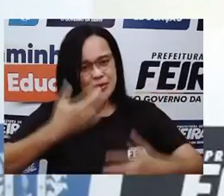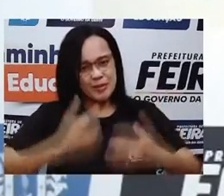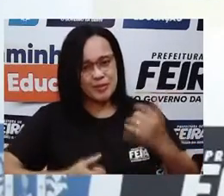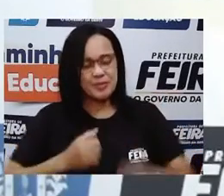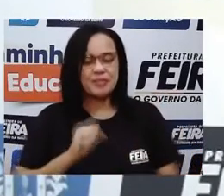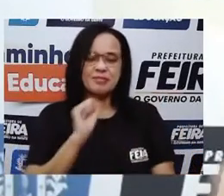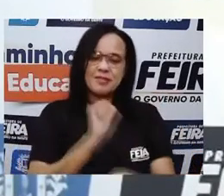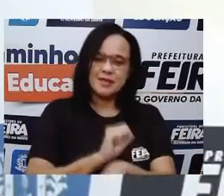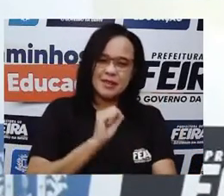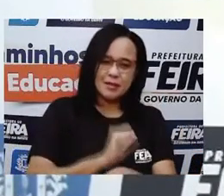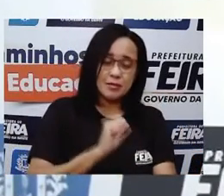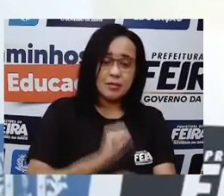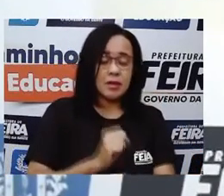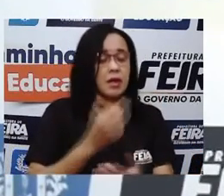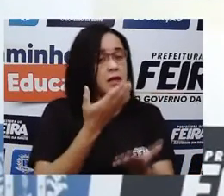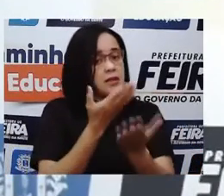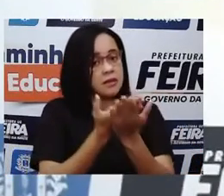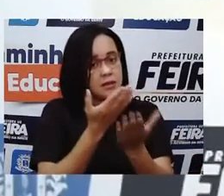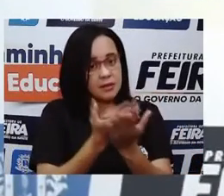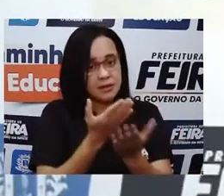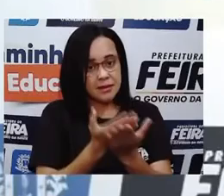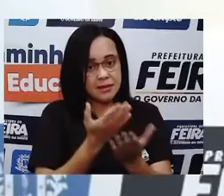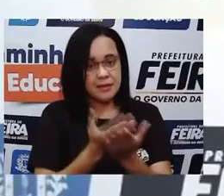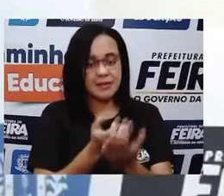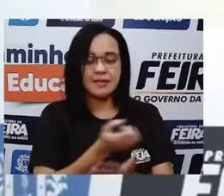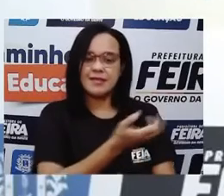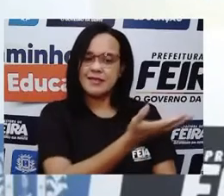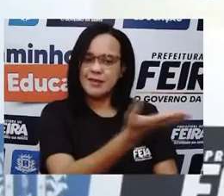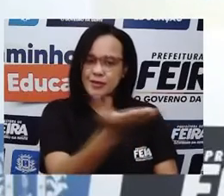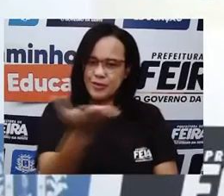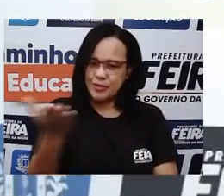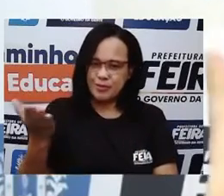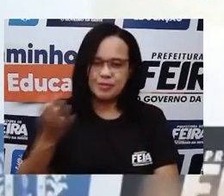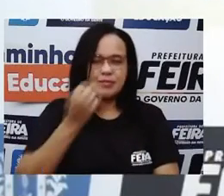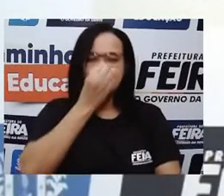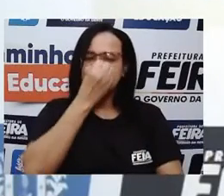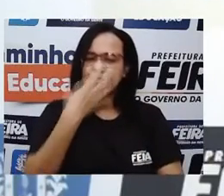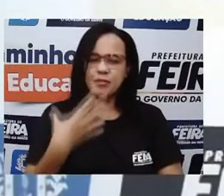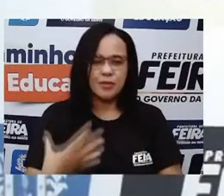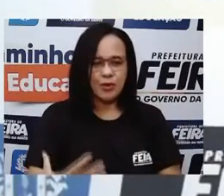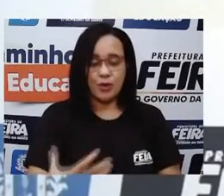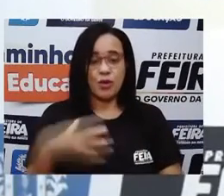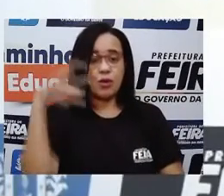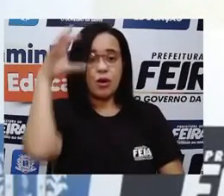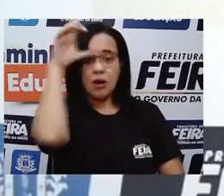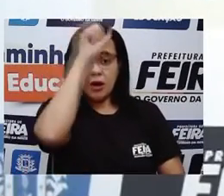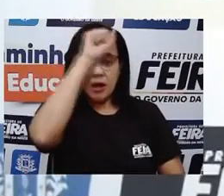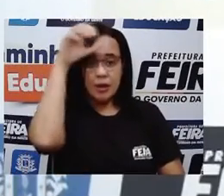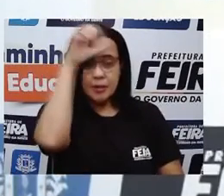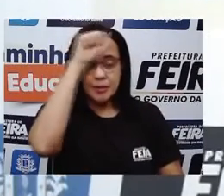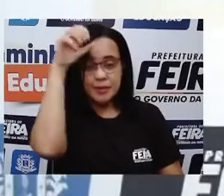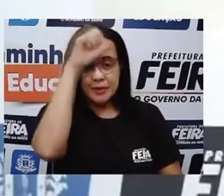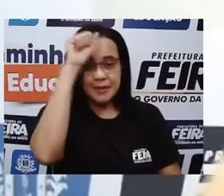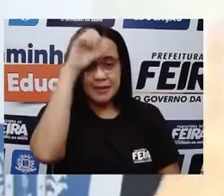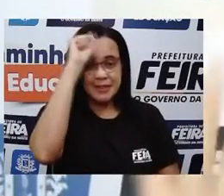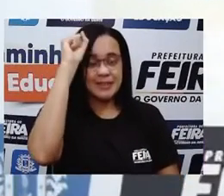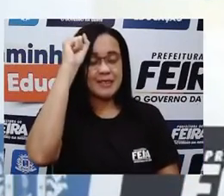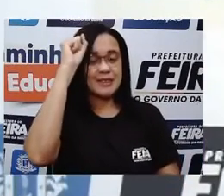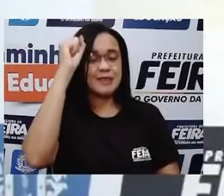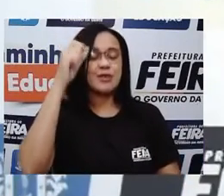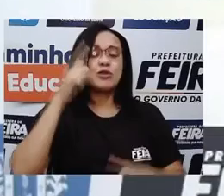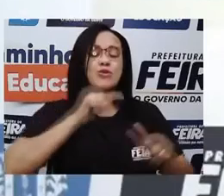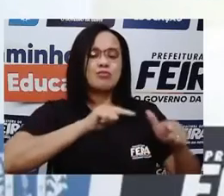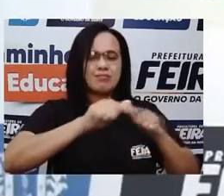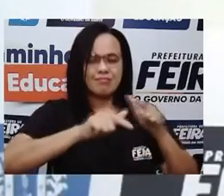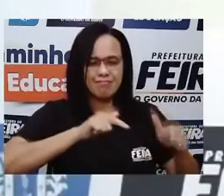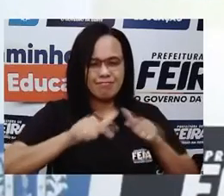espero muito que essas aulas estejam fazendo sentido para vocês, que vocês estejam aprendendo. É um trabalho feito com